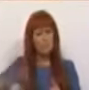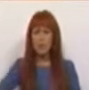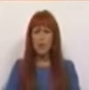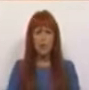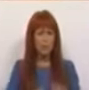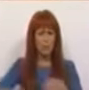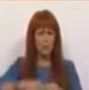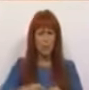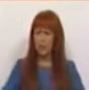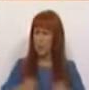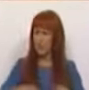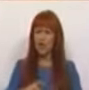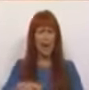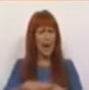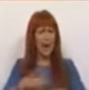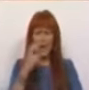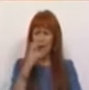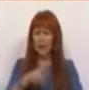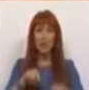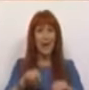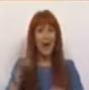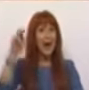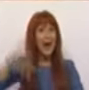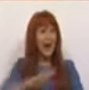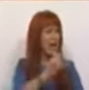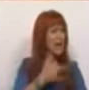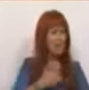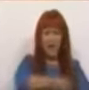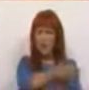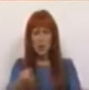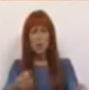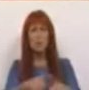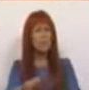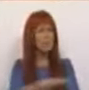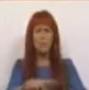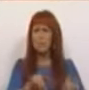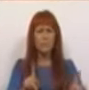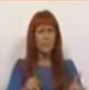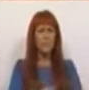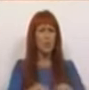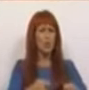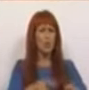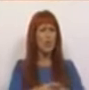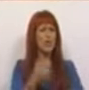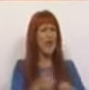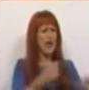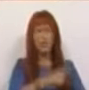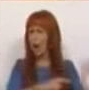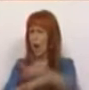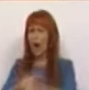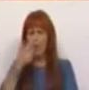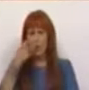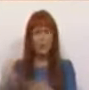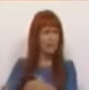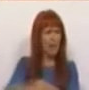do sobrecusto do investimento nas redes de energia para que a REN e a EDP Distribuição deixem de passar os custos desses investimentos para cima